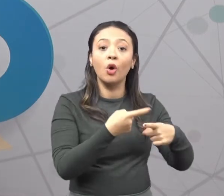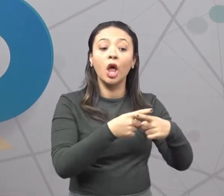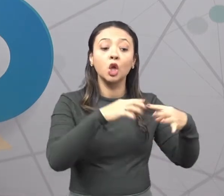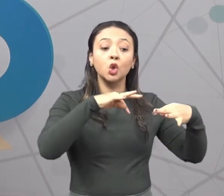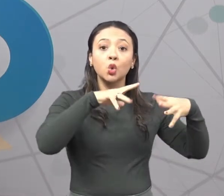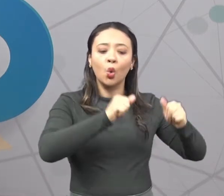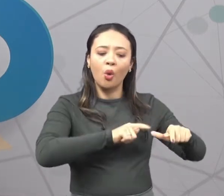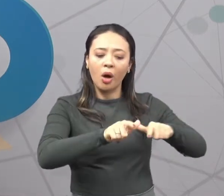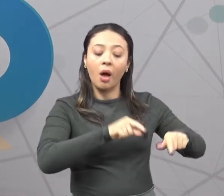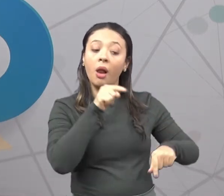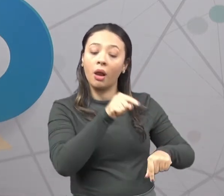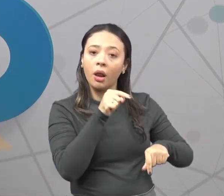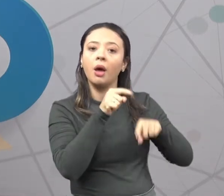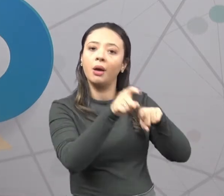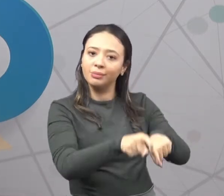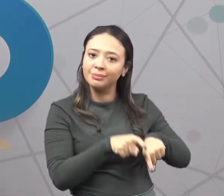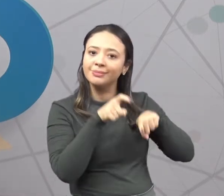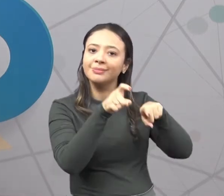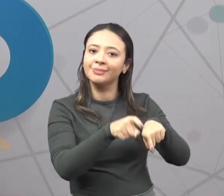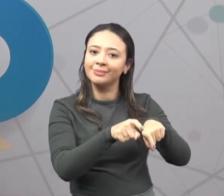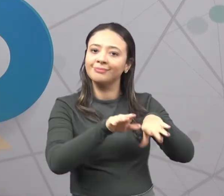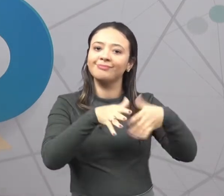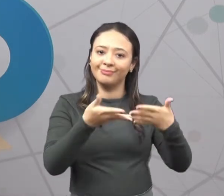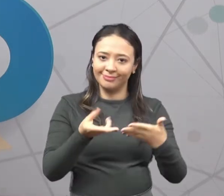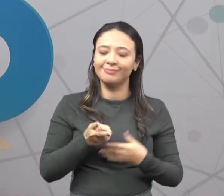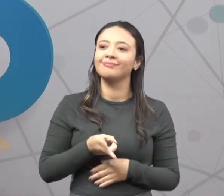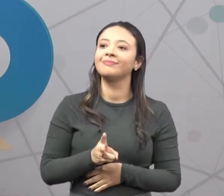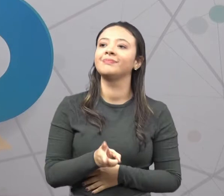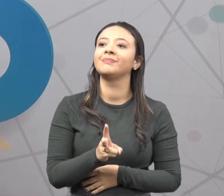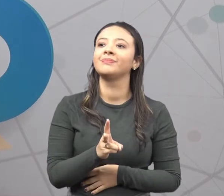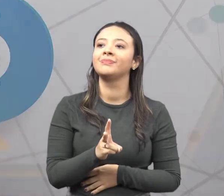lá. Tá bom? Vamos continuar.